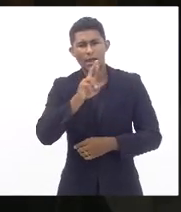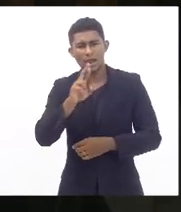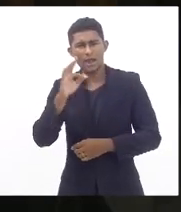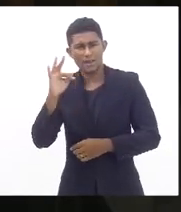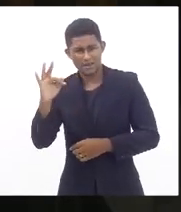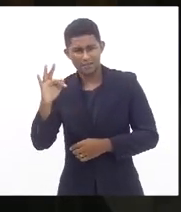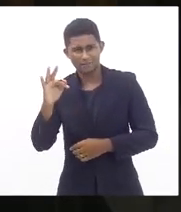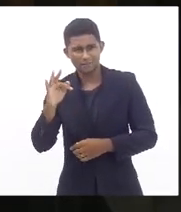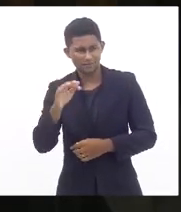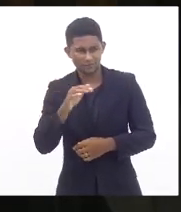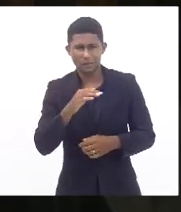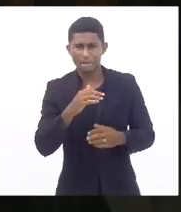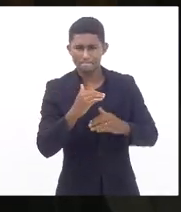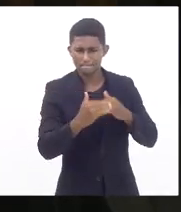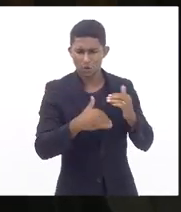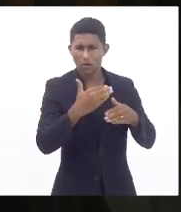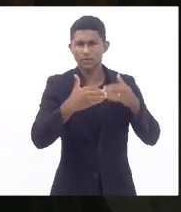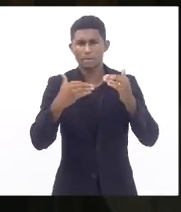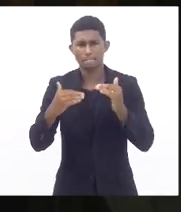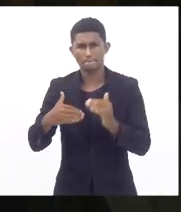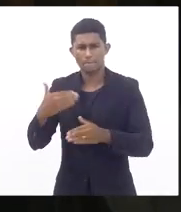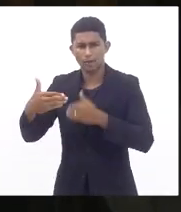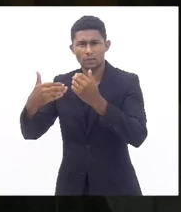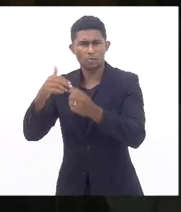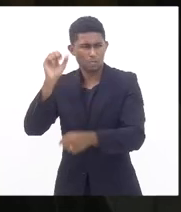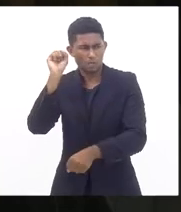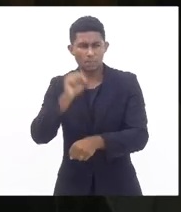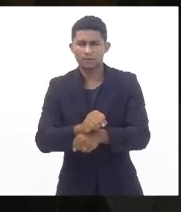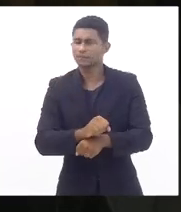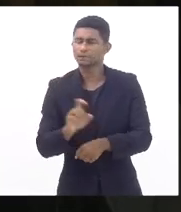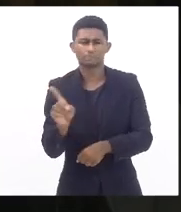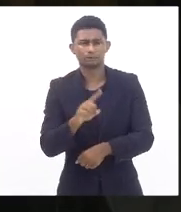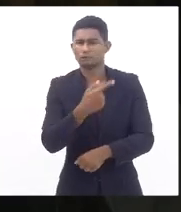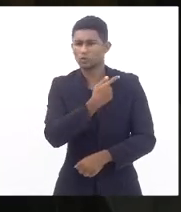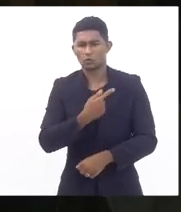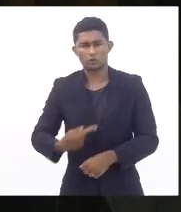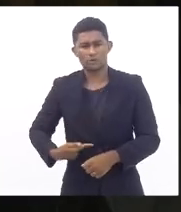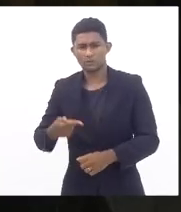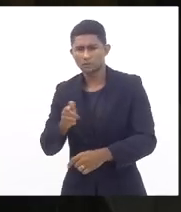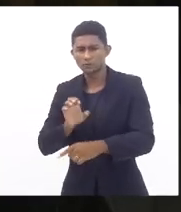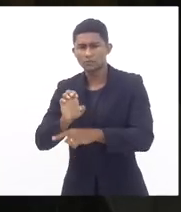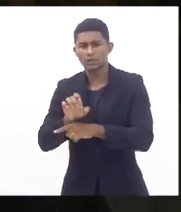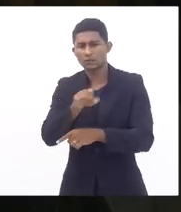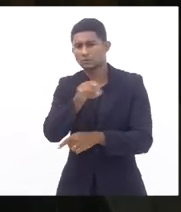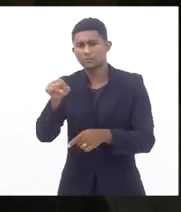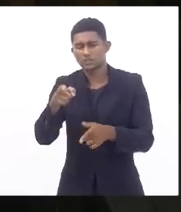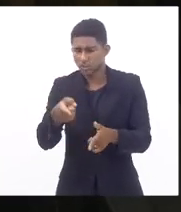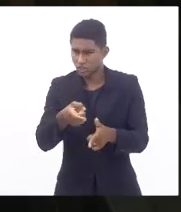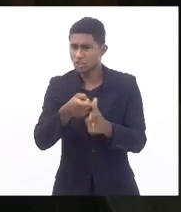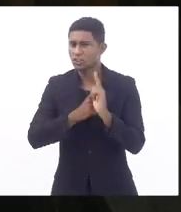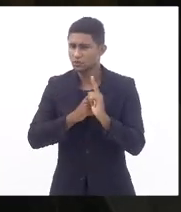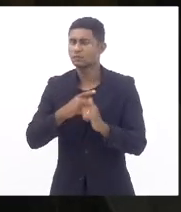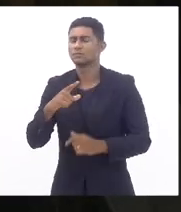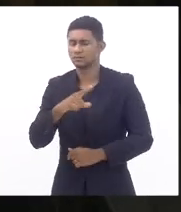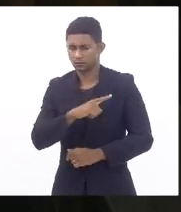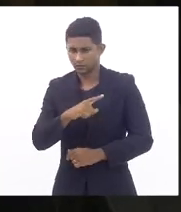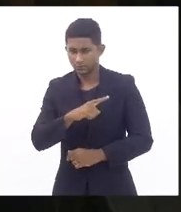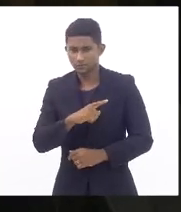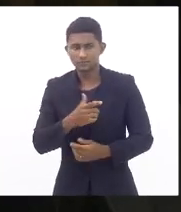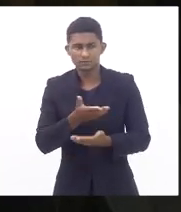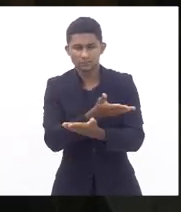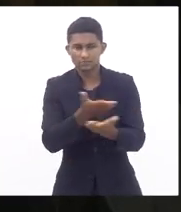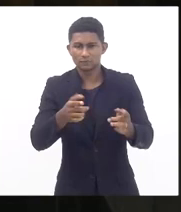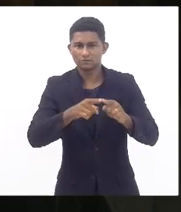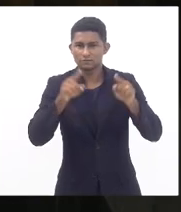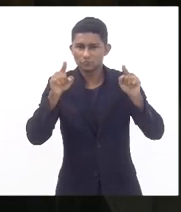congele as progressões. É um absurdo o governo do Estado ter feito isso. Ele hoje tem uma dívida com a maior parte dos seus